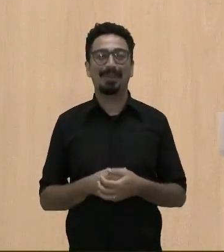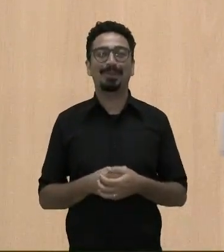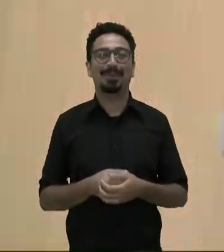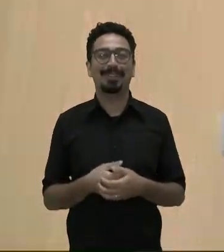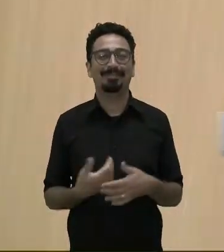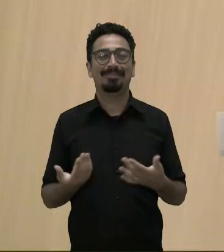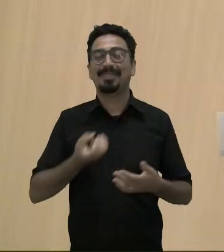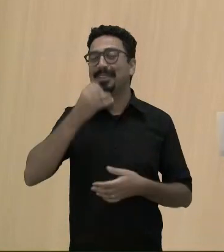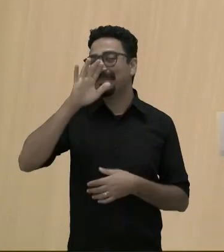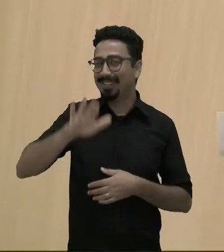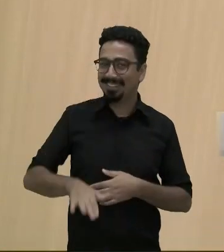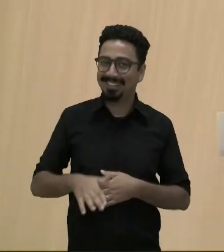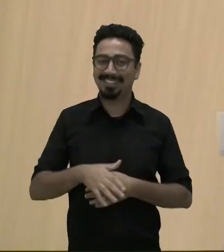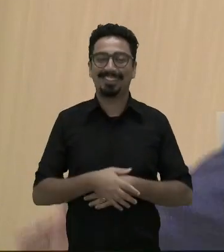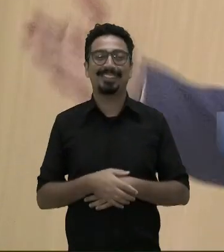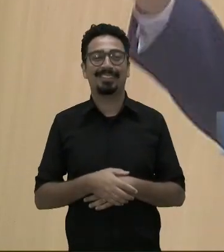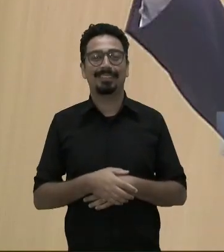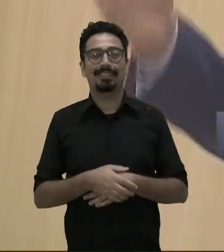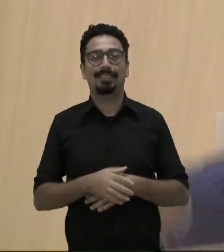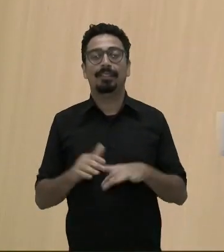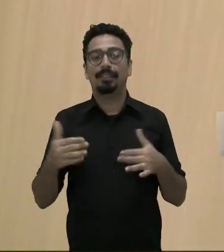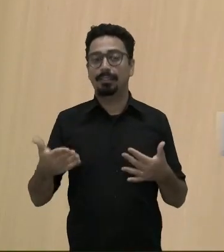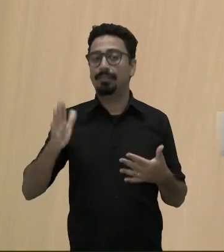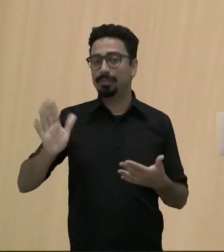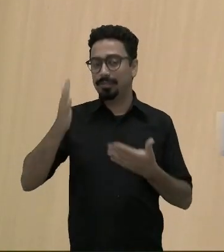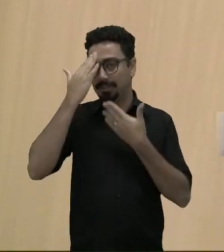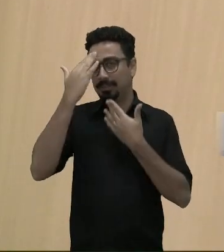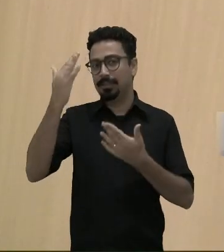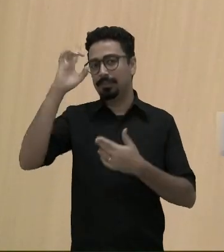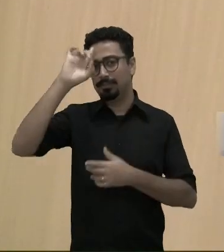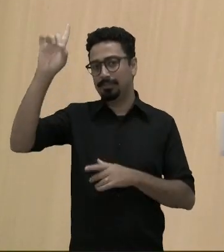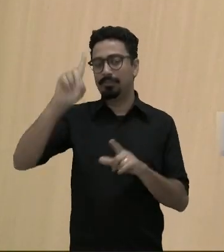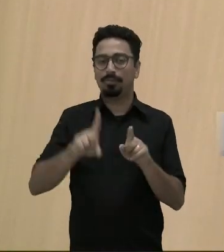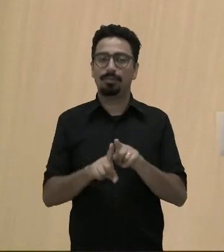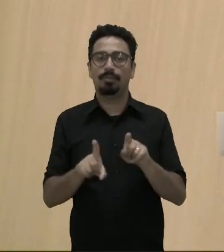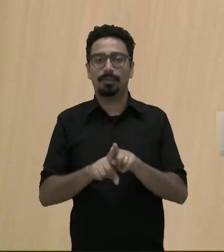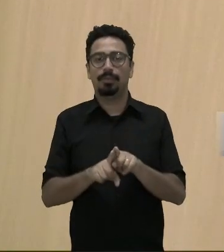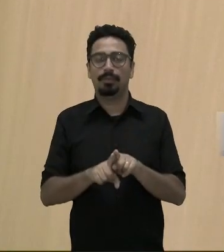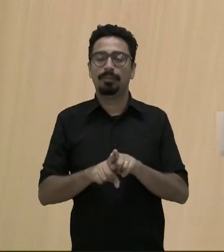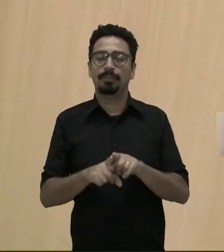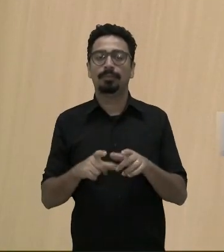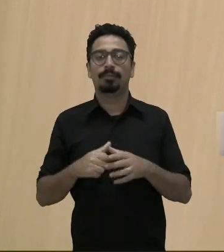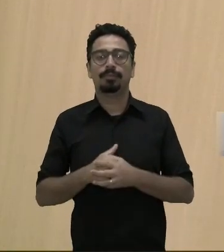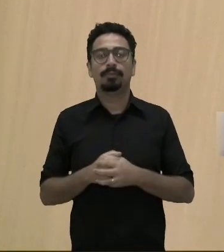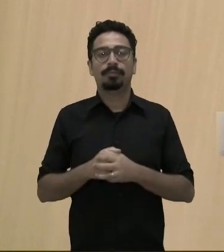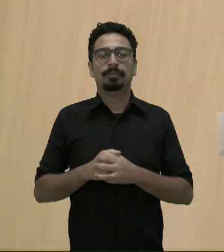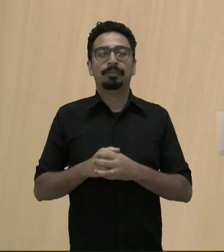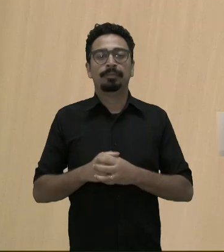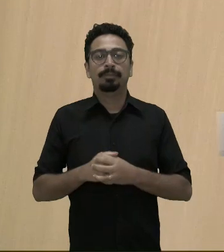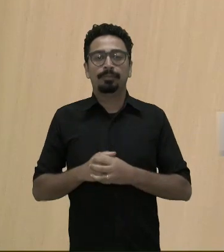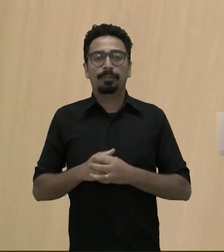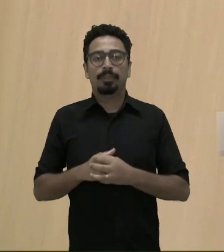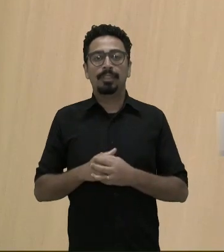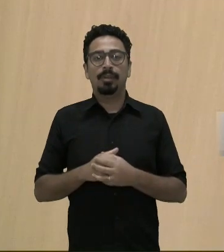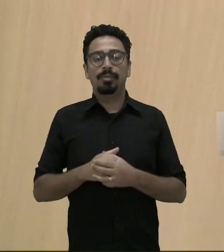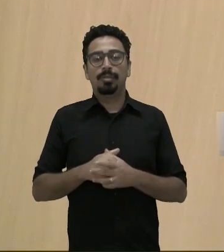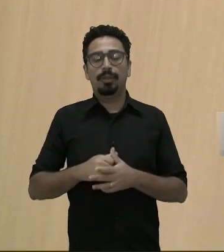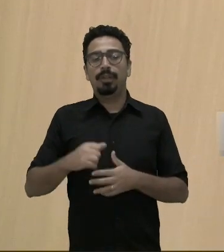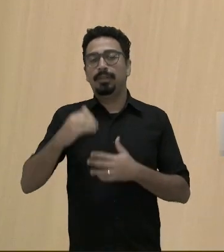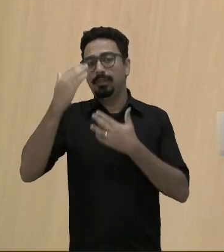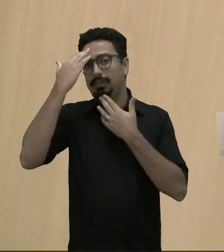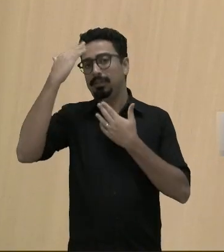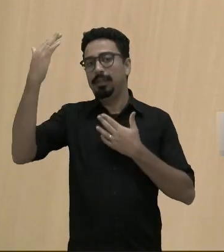Boa tarde a todos. Primeiramente, quero agradecer a Deus, agradecer a importância desse